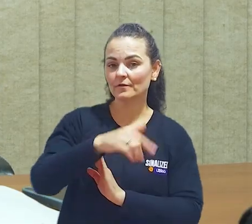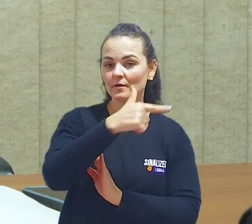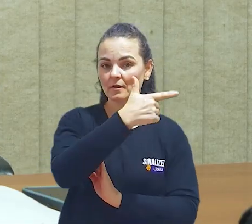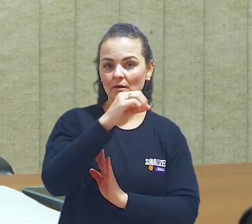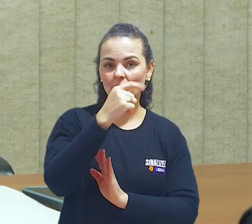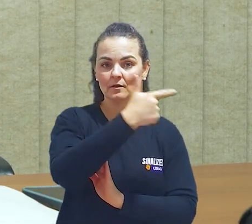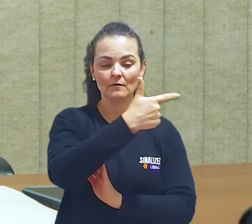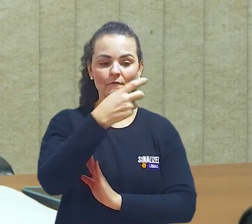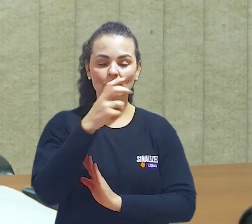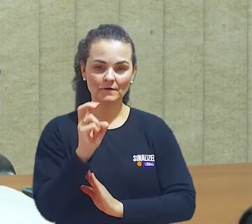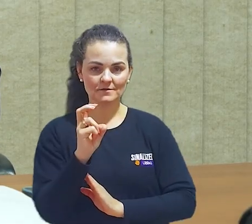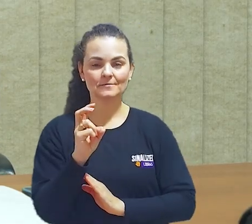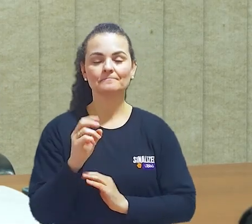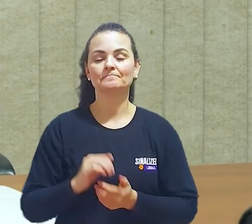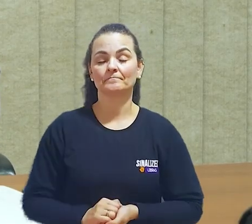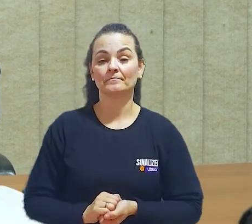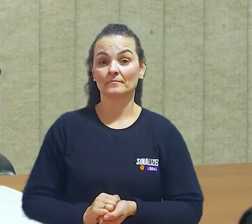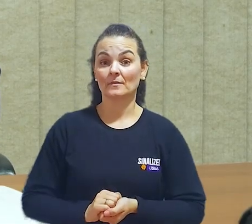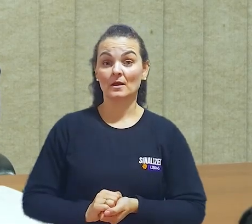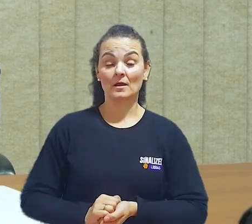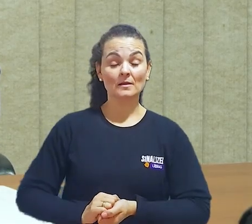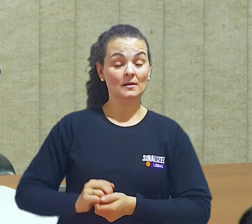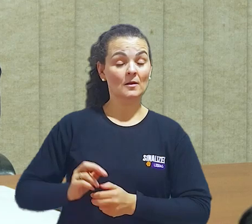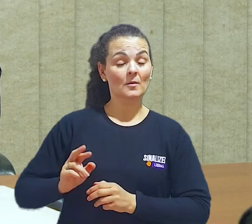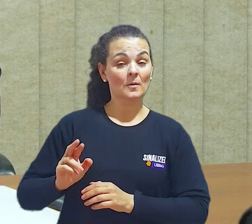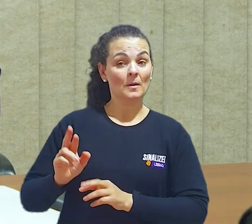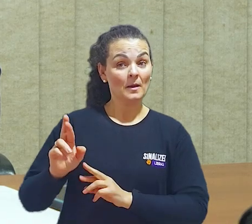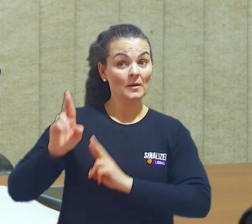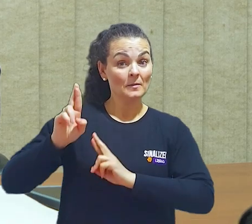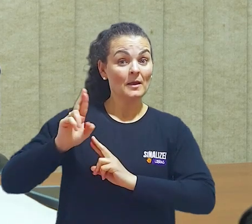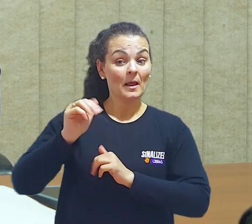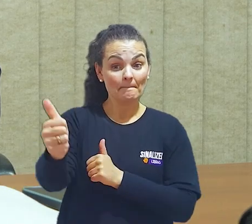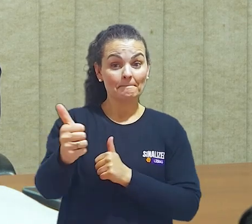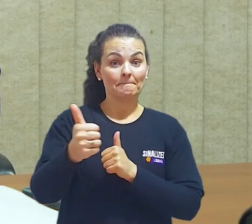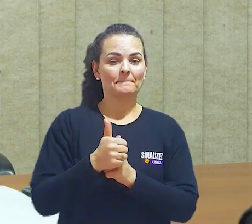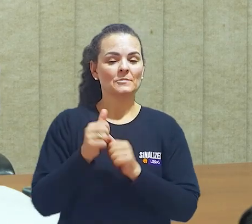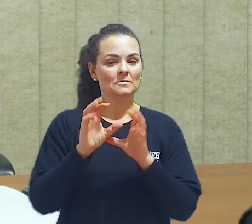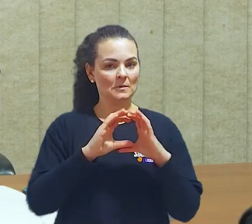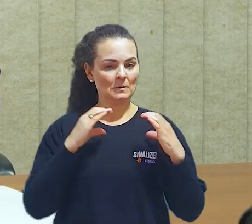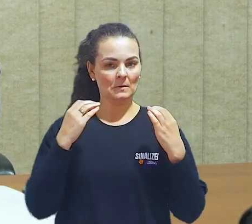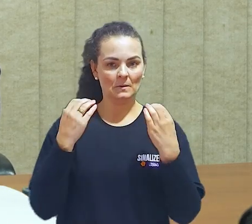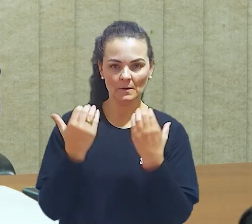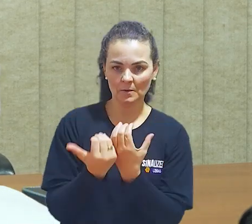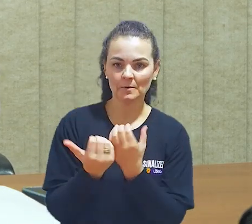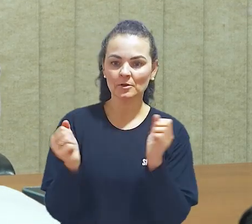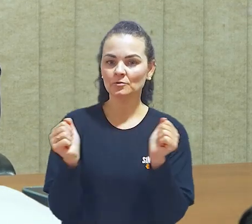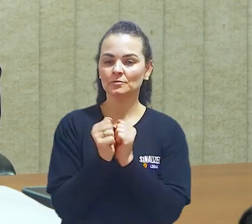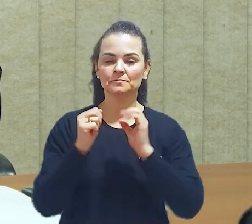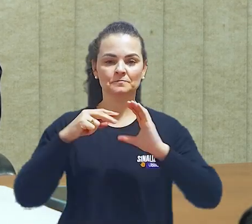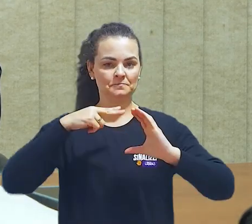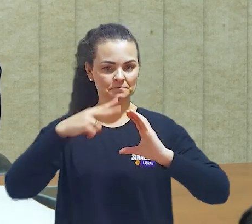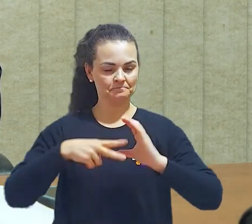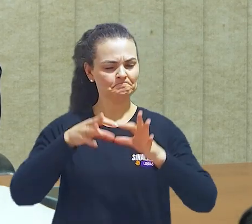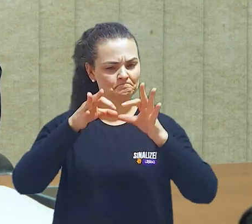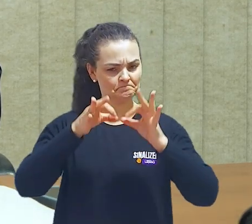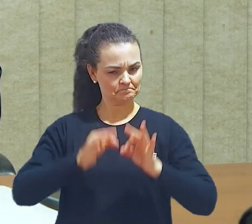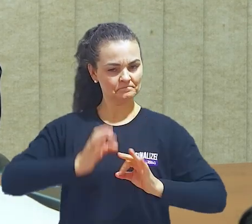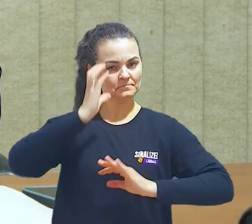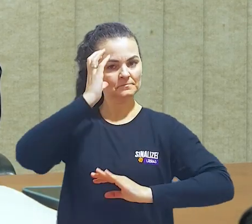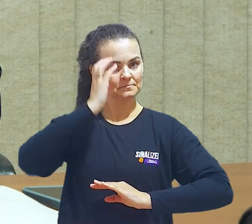aspecto de proximidade da Câmara da população, com firmeza, com serenidade,